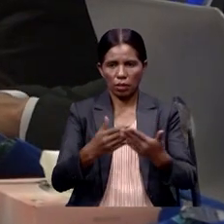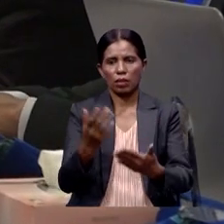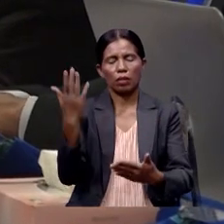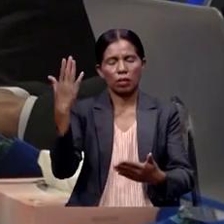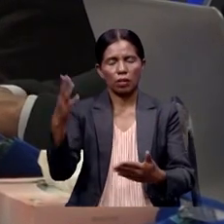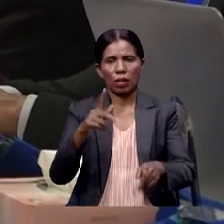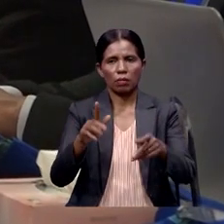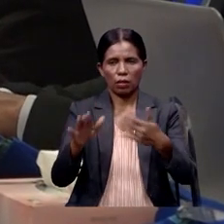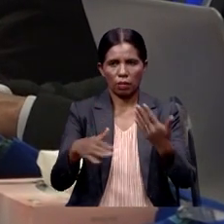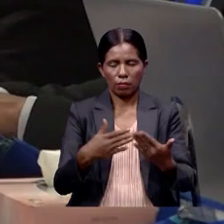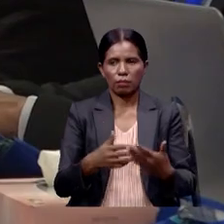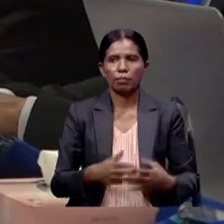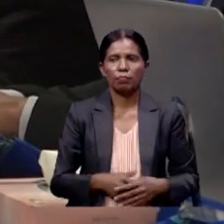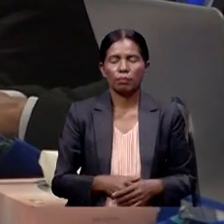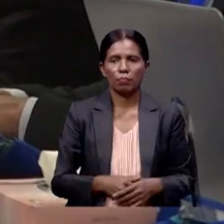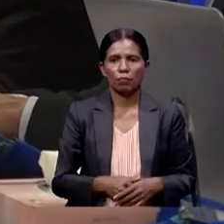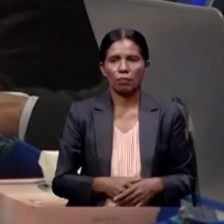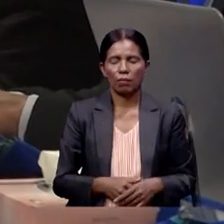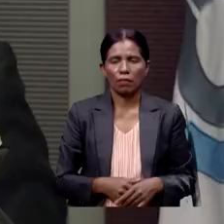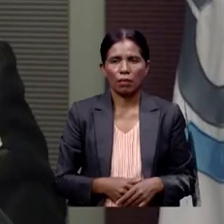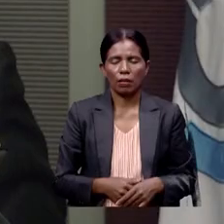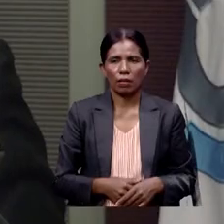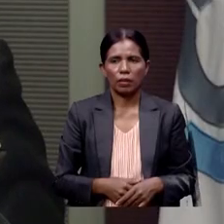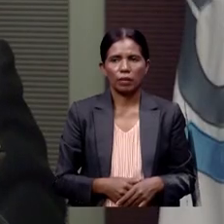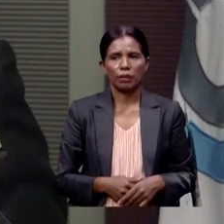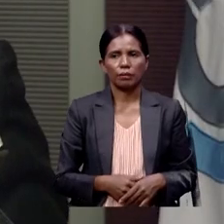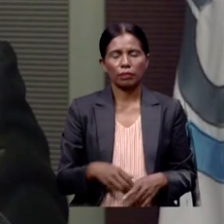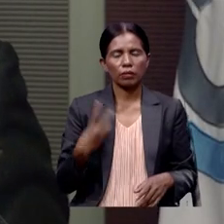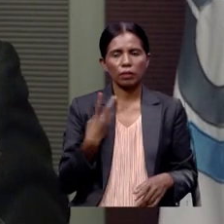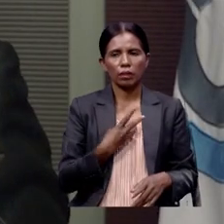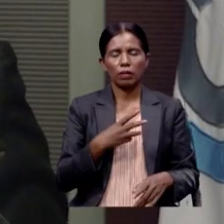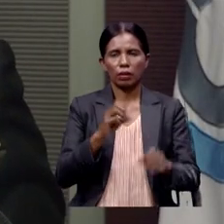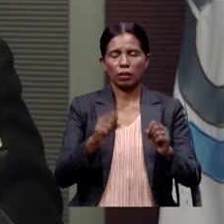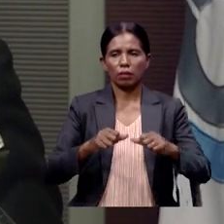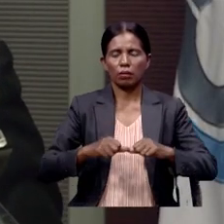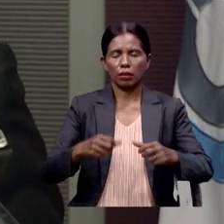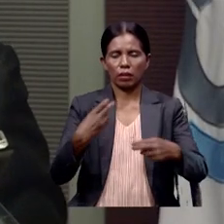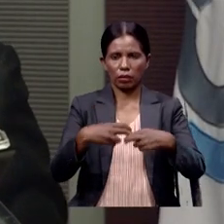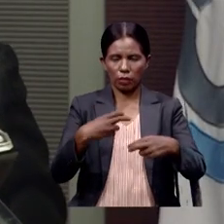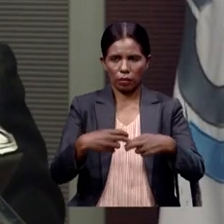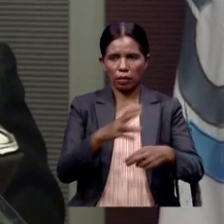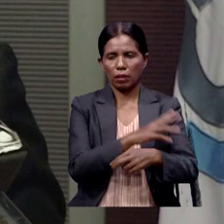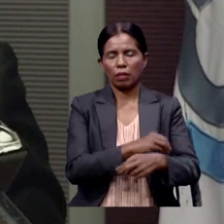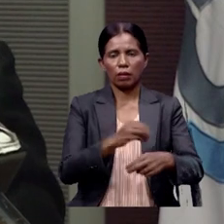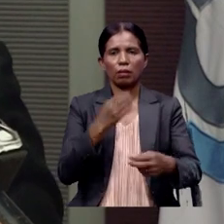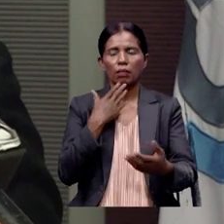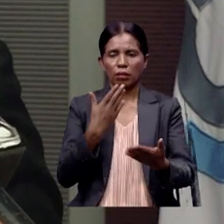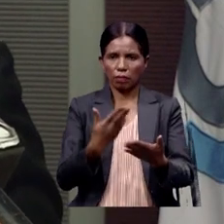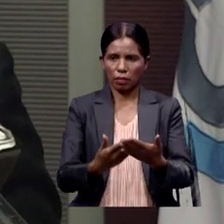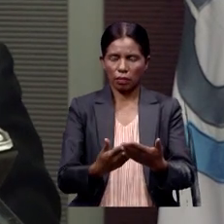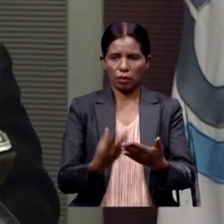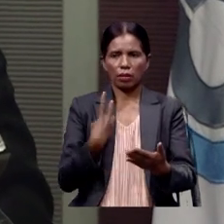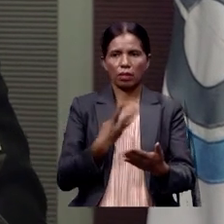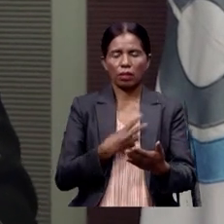a comunidade refere. Como também referi, temos imensos desafios, desde logo pela instabilidade que vivemos